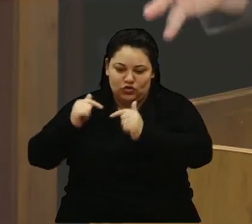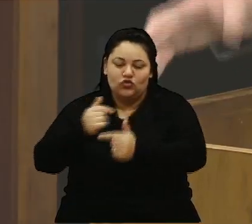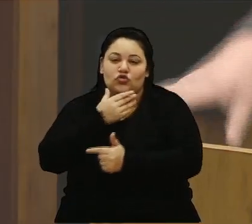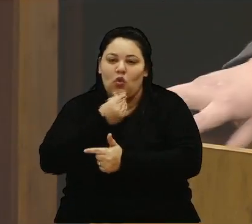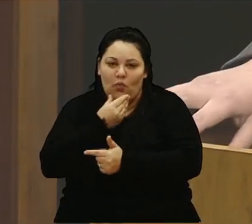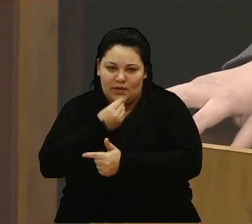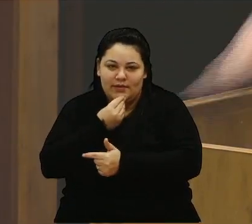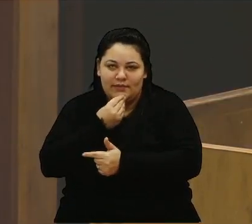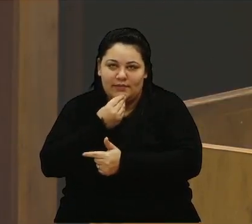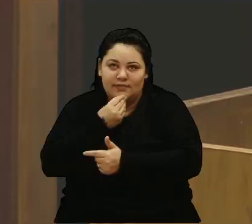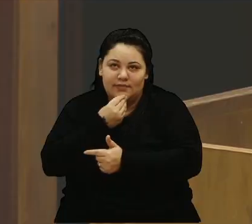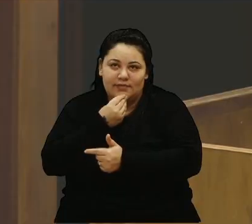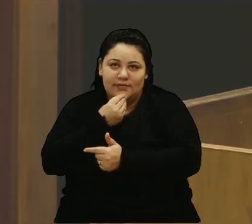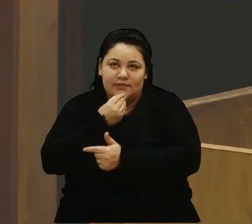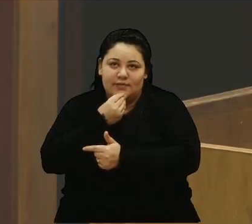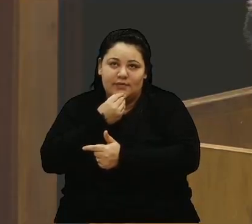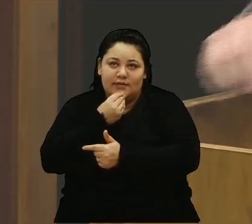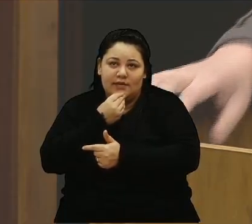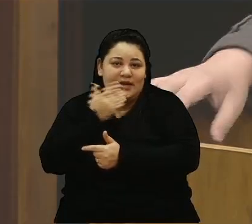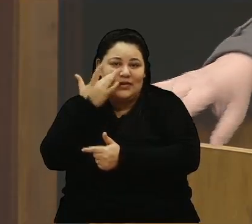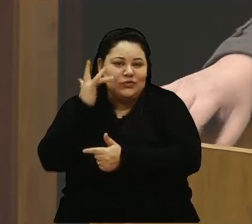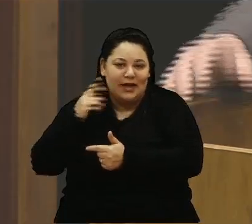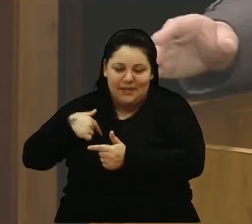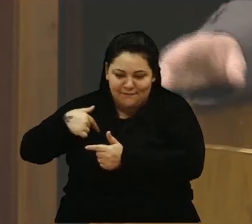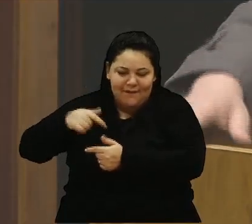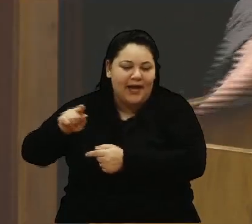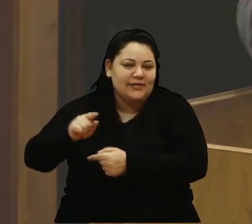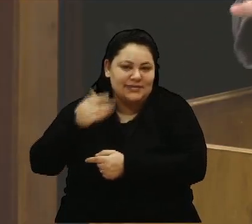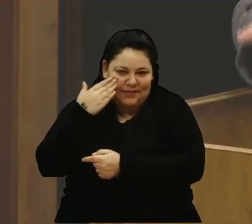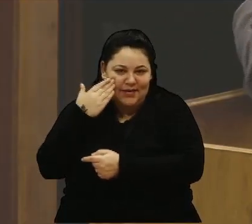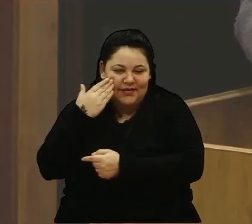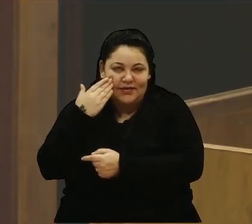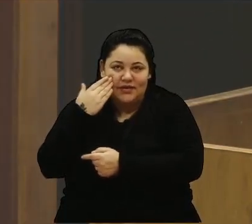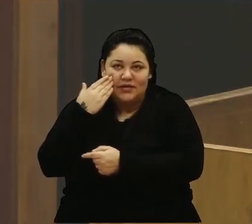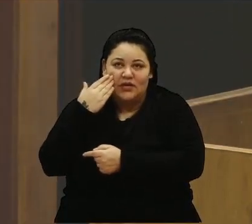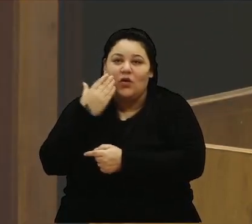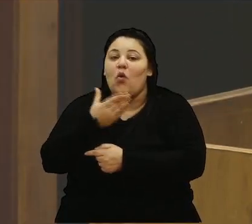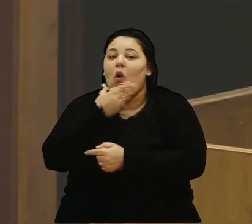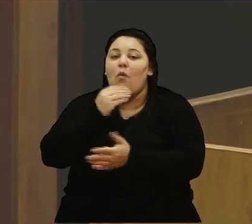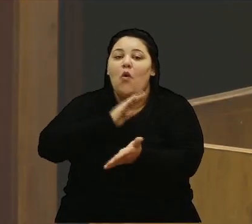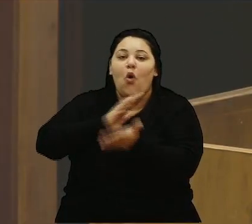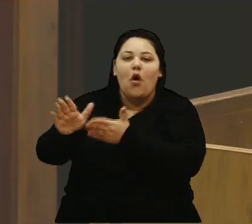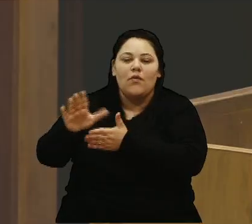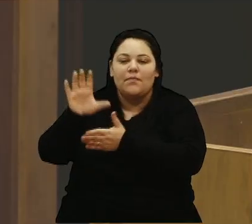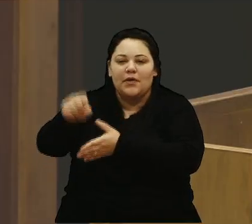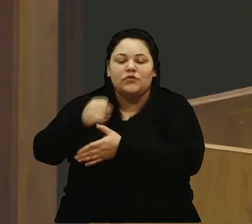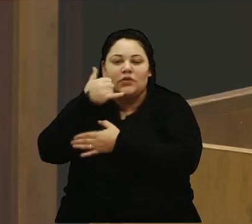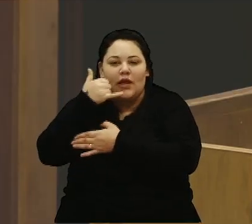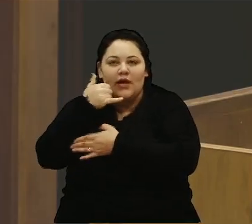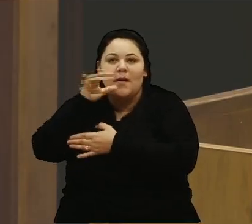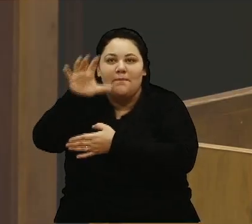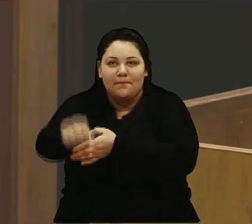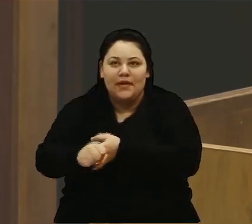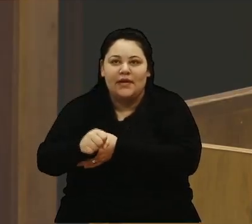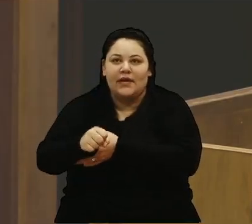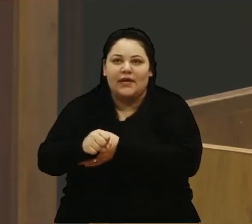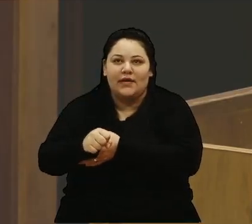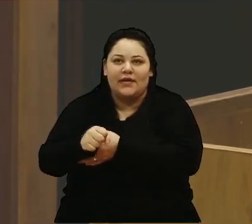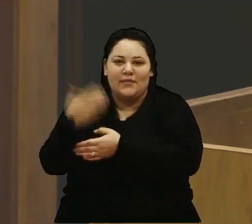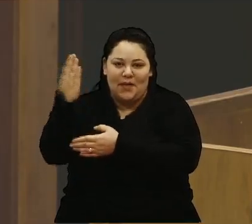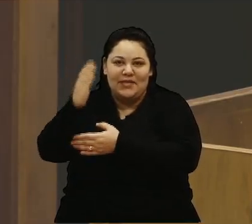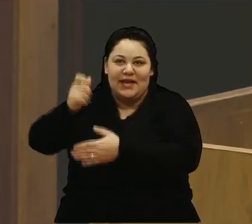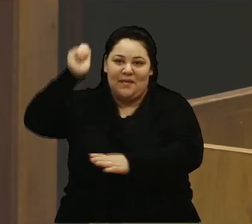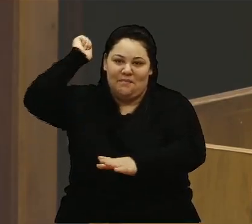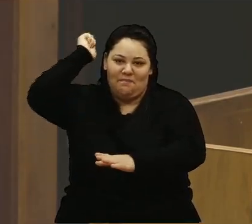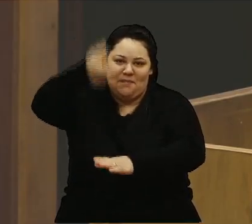ímpeto do homem é esse, não medir as consequências e ir. Quando eu fui, o cara saiu correndo com o celular na mão, corri atrás dele, peguei um pedaço de pau e joguei por